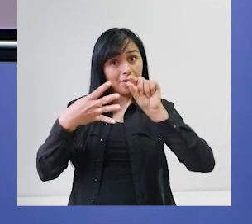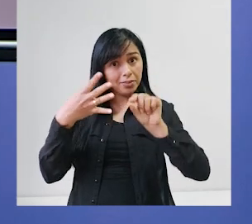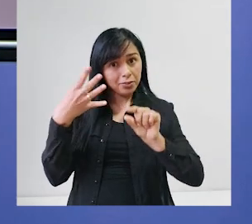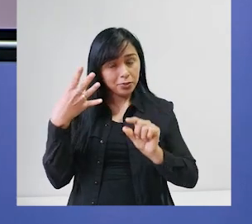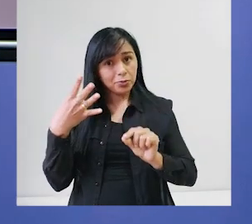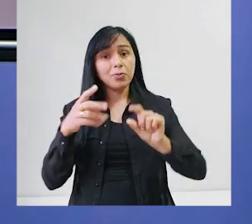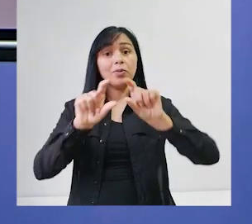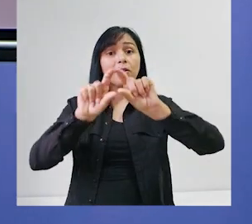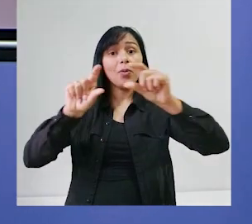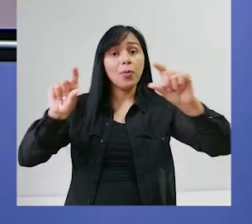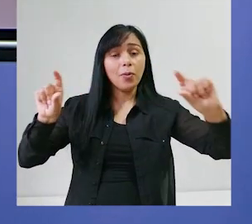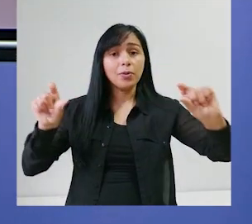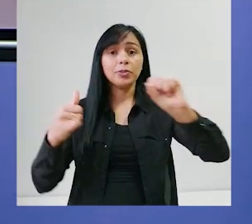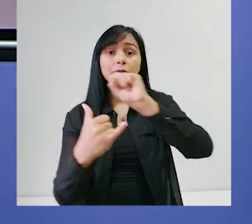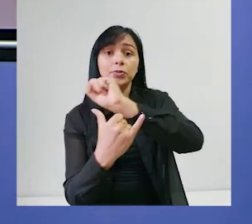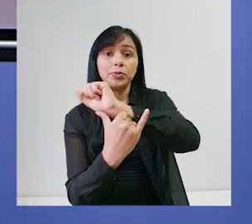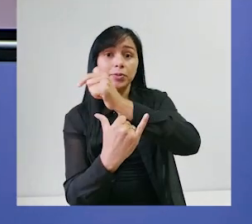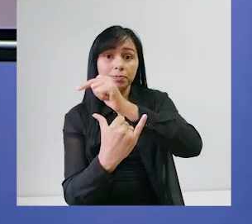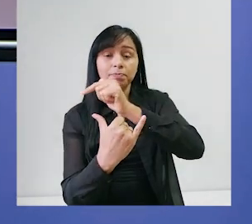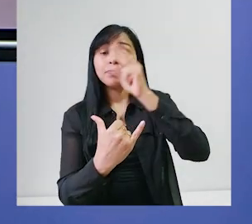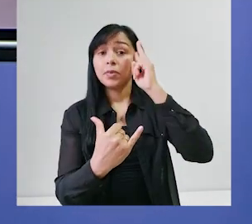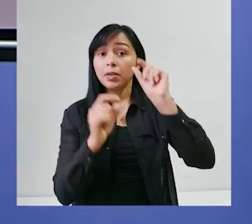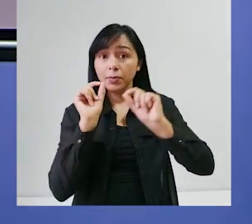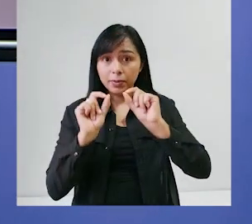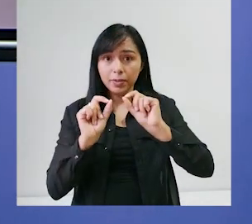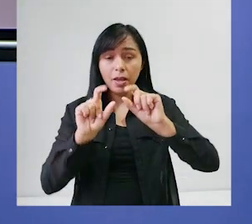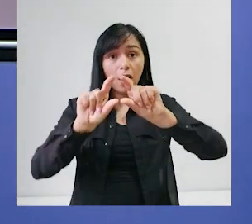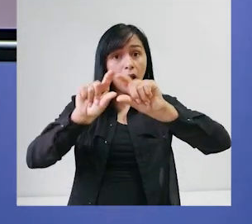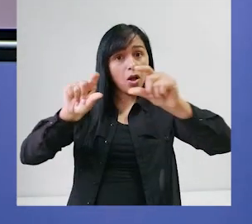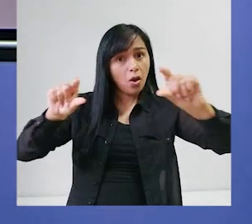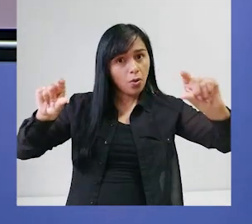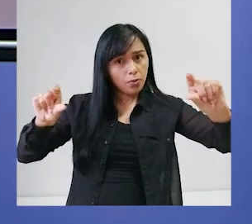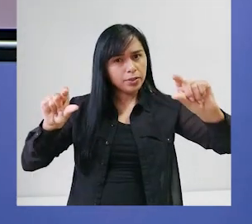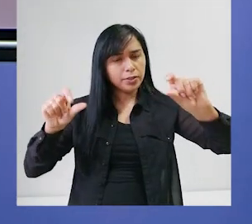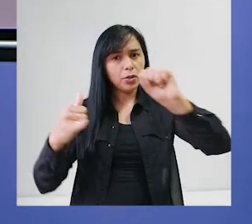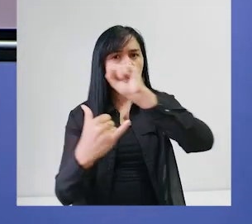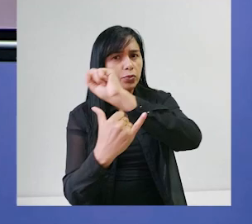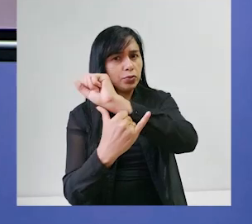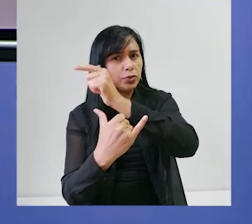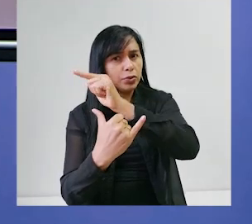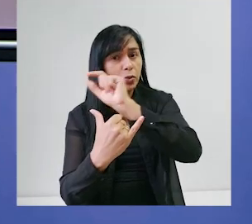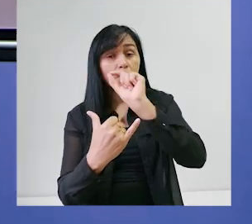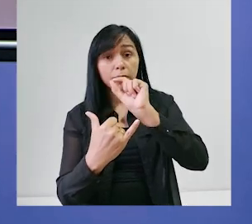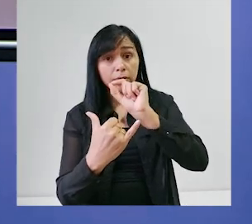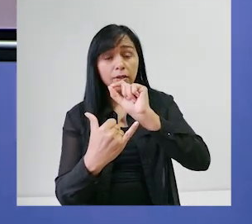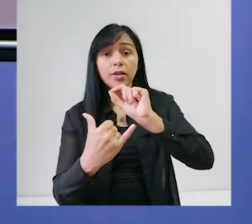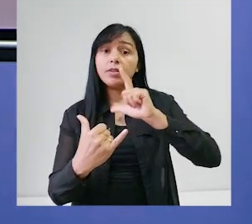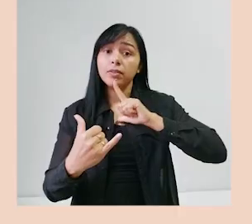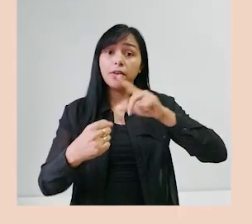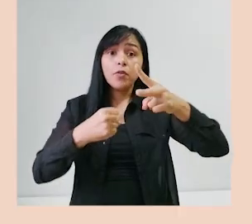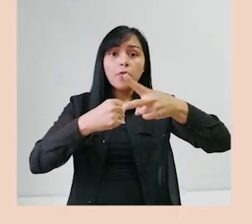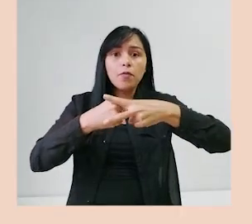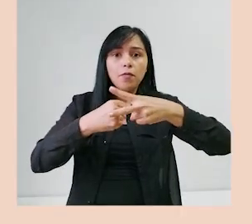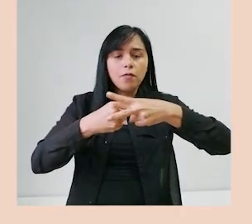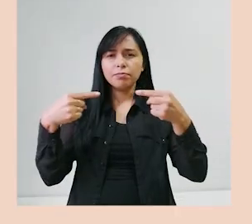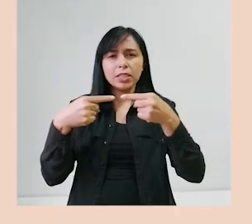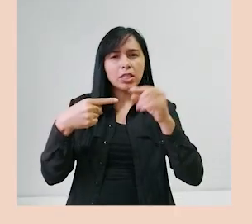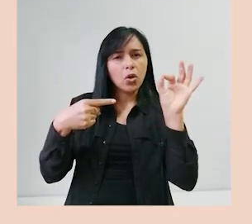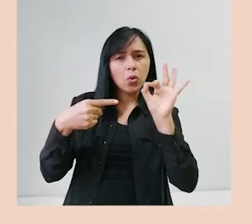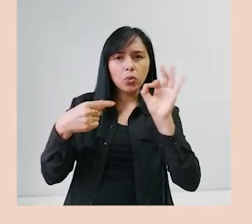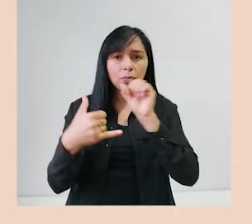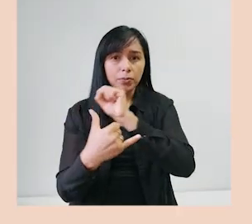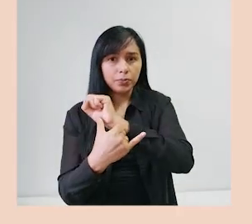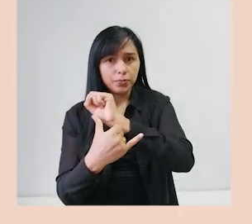lembrando oração sem sujeito são aquelas Orações em que temos verbos impessoais na letra A